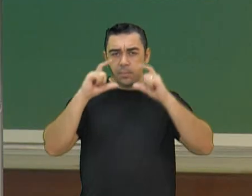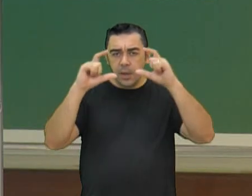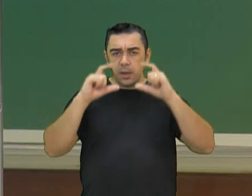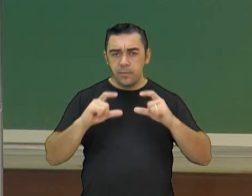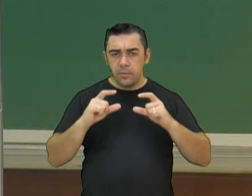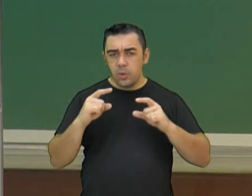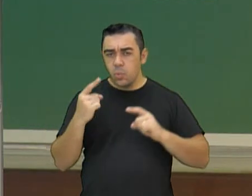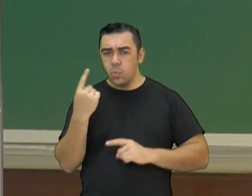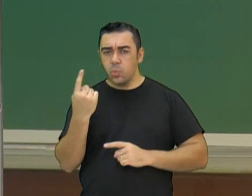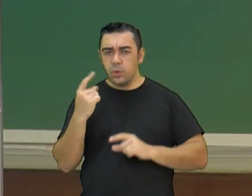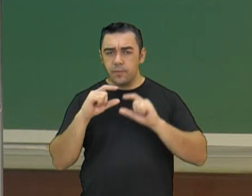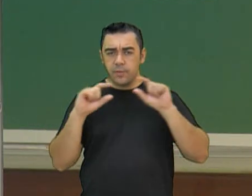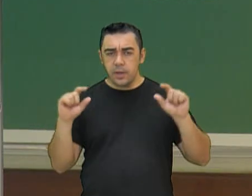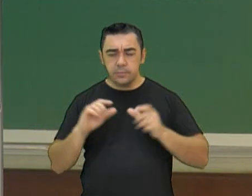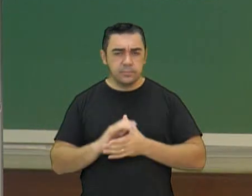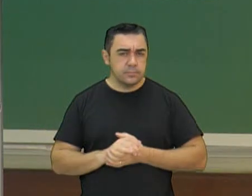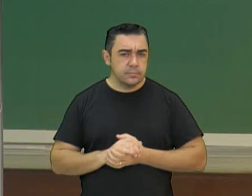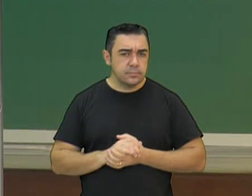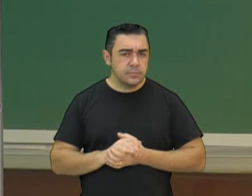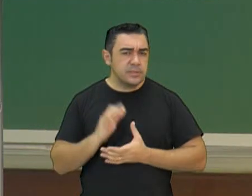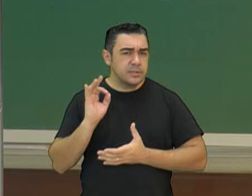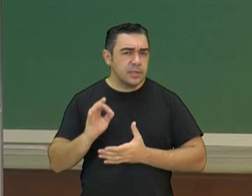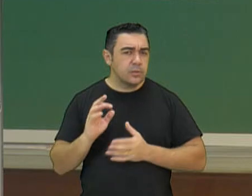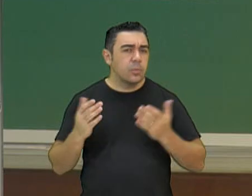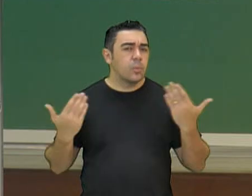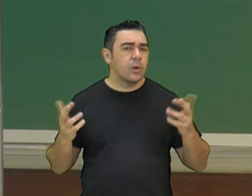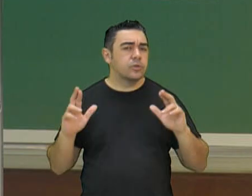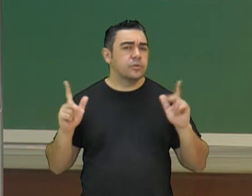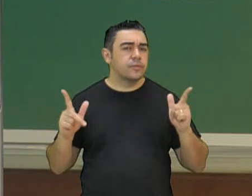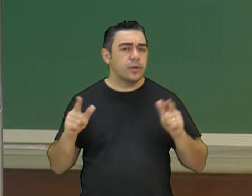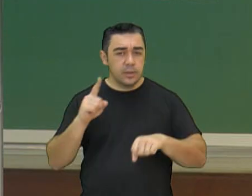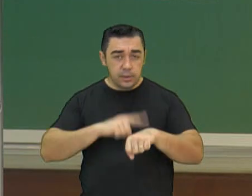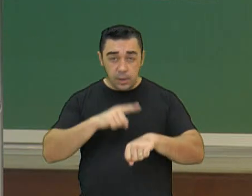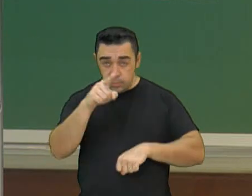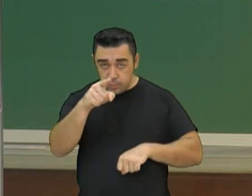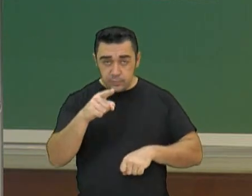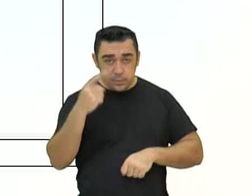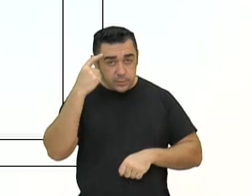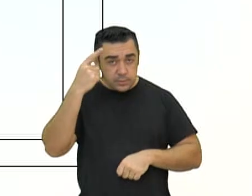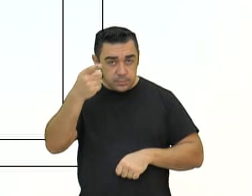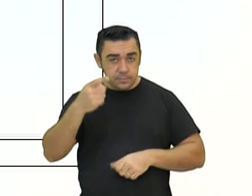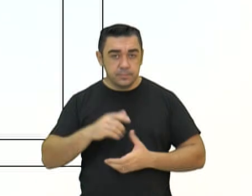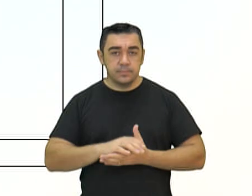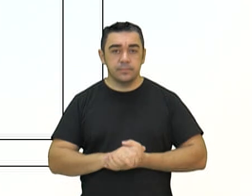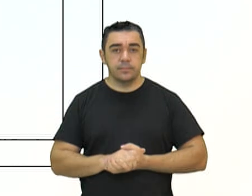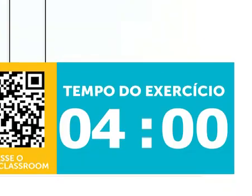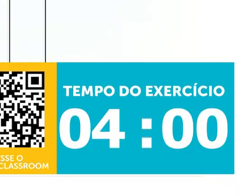certo? E aí, quais são as diferenças? Um tempo para vocês pensarem.